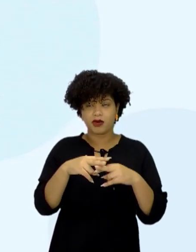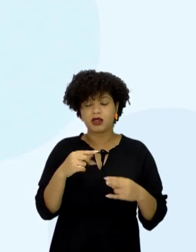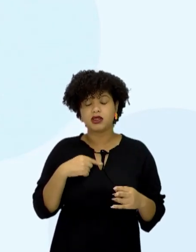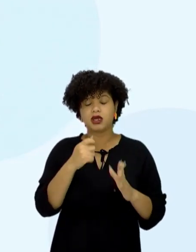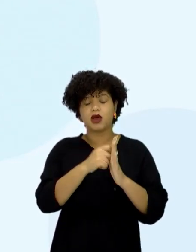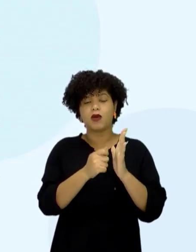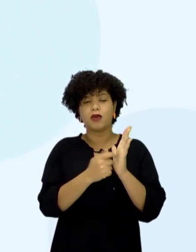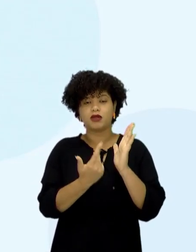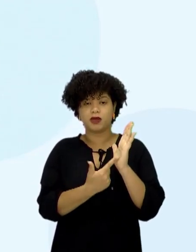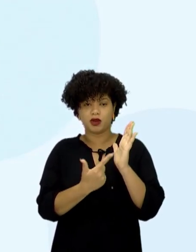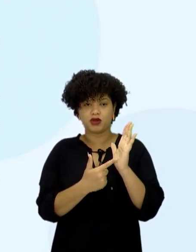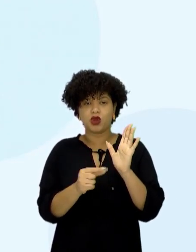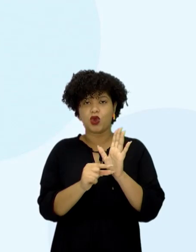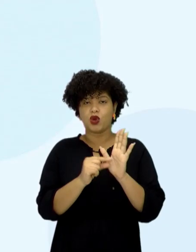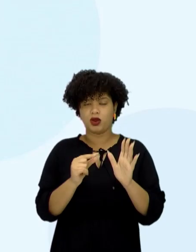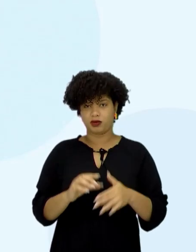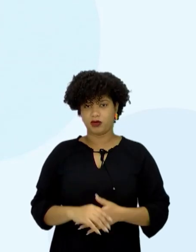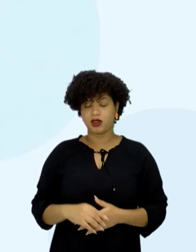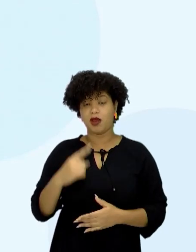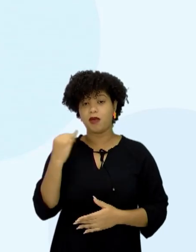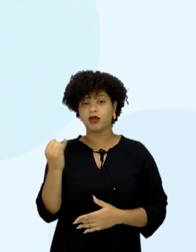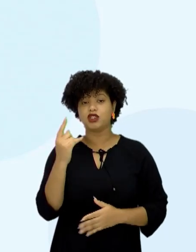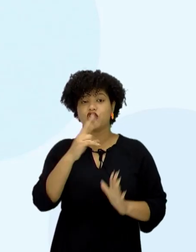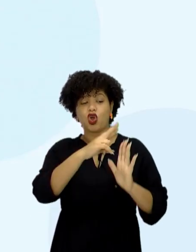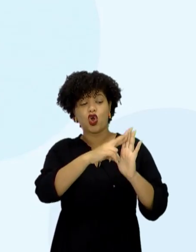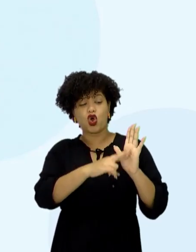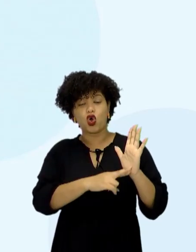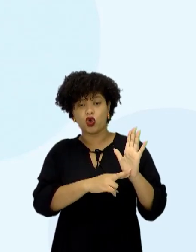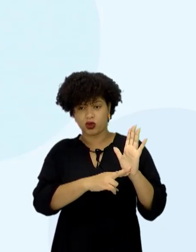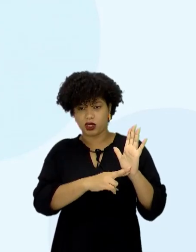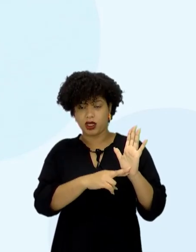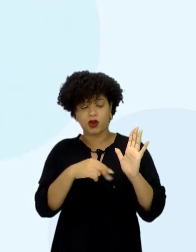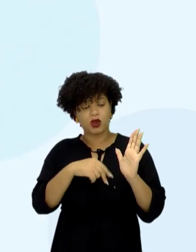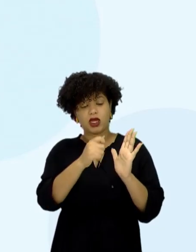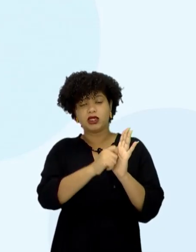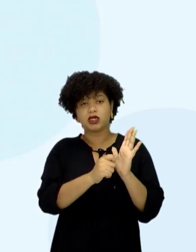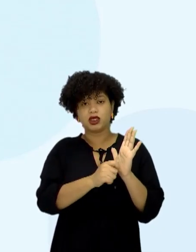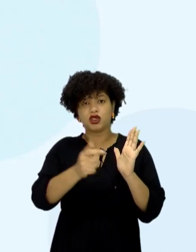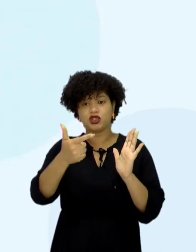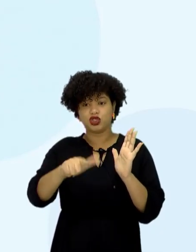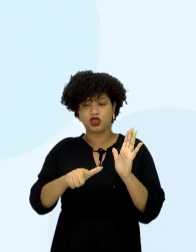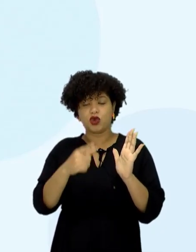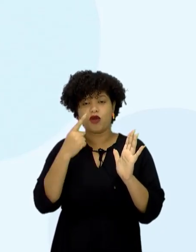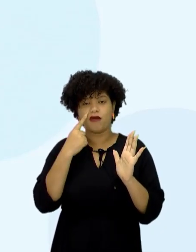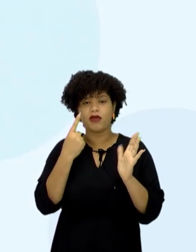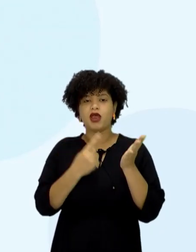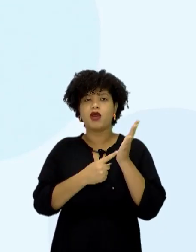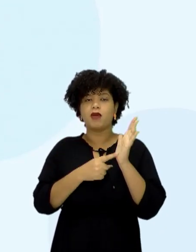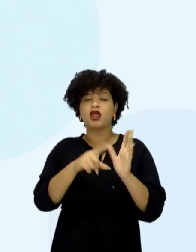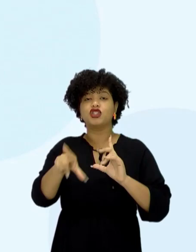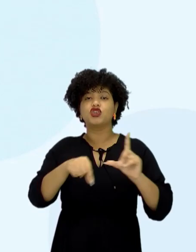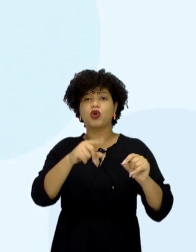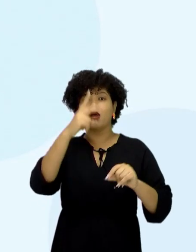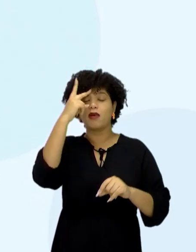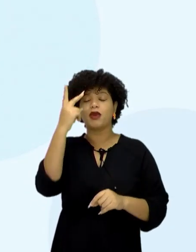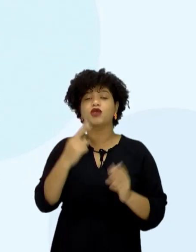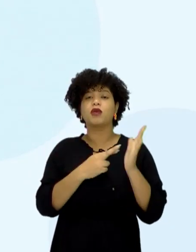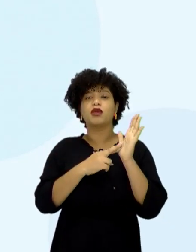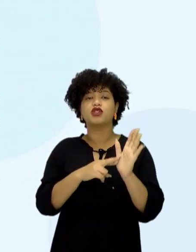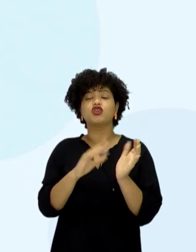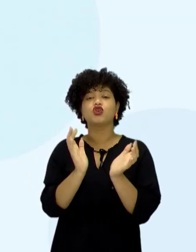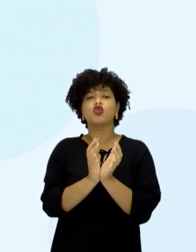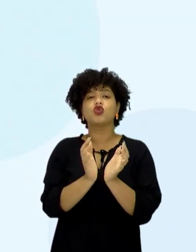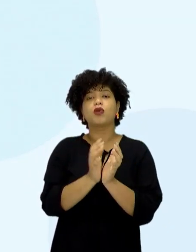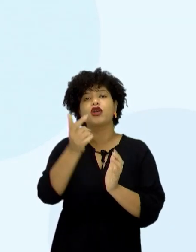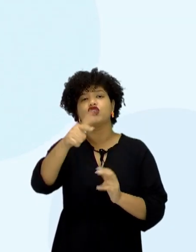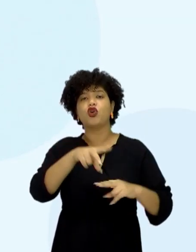produzidas pelos grupos. Roteiro para a revisão e reescrita das paródias. Primeiro, eleger um representante do grupo para a leitura da paródia a ser